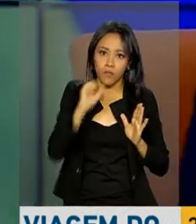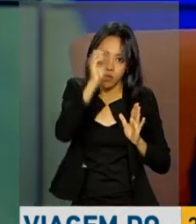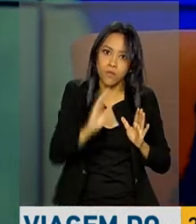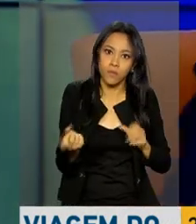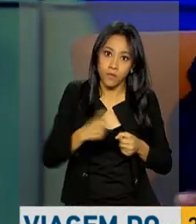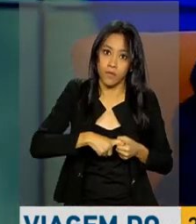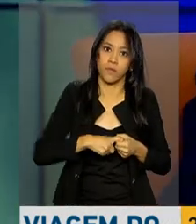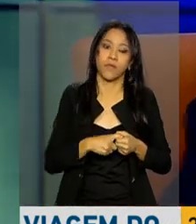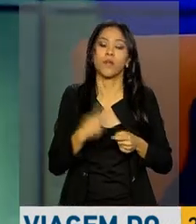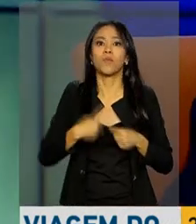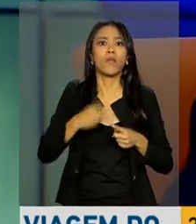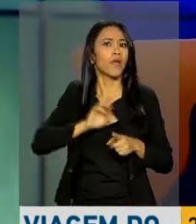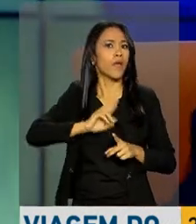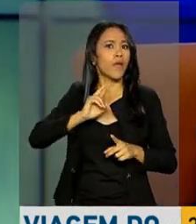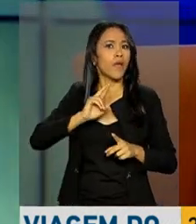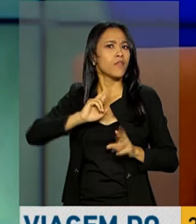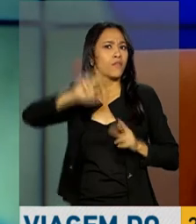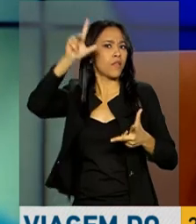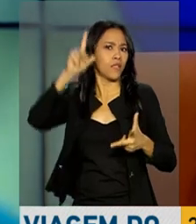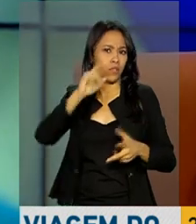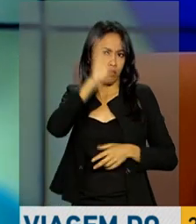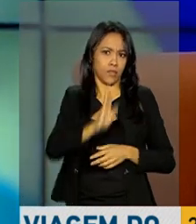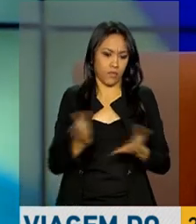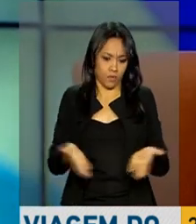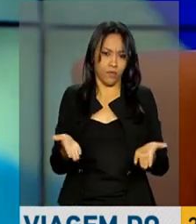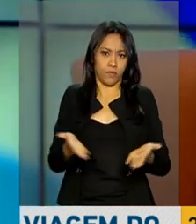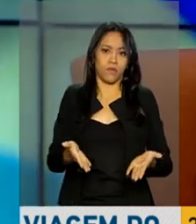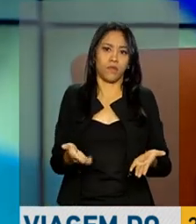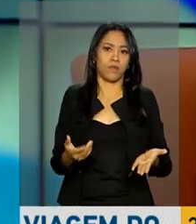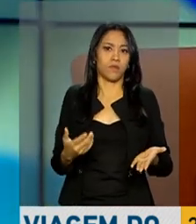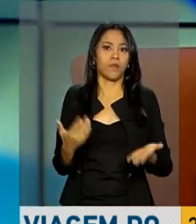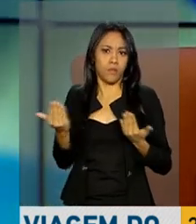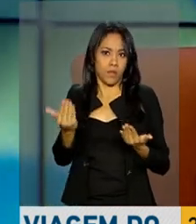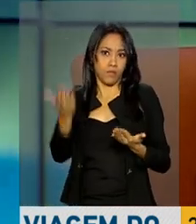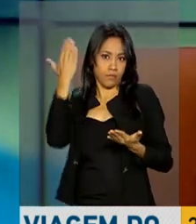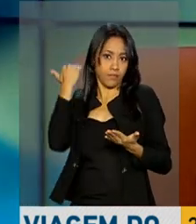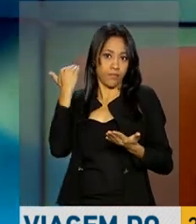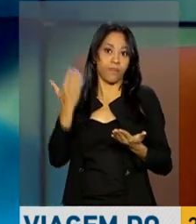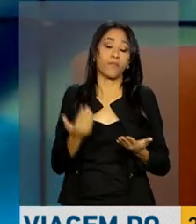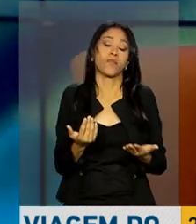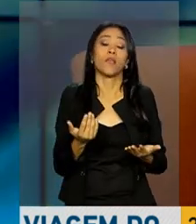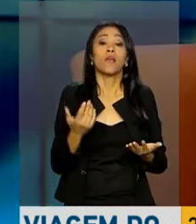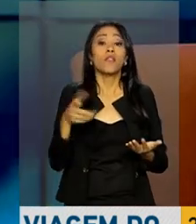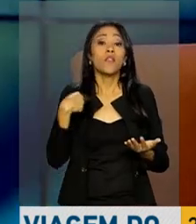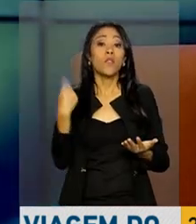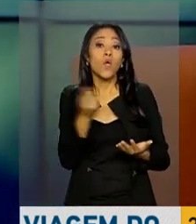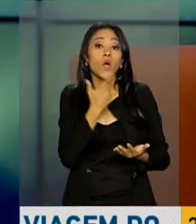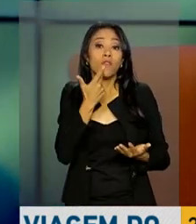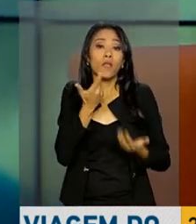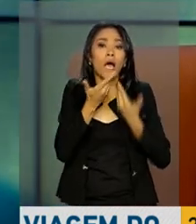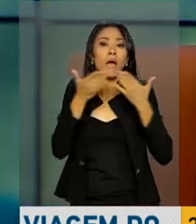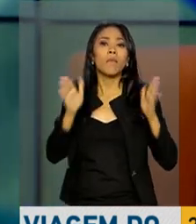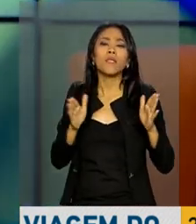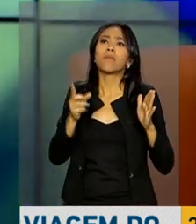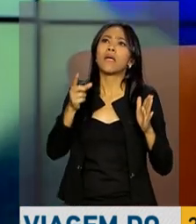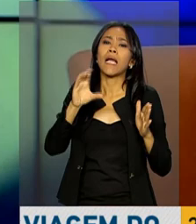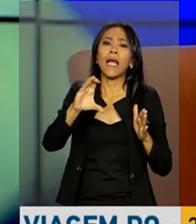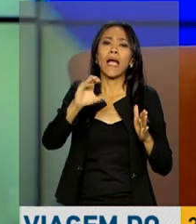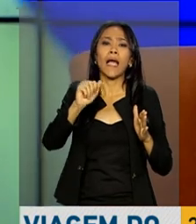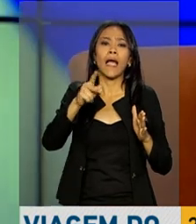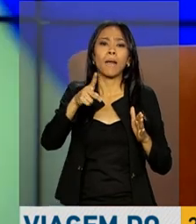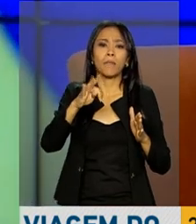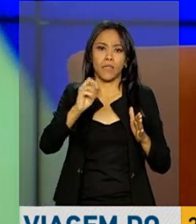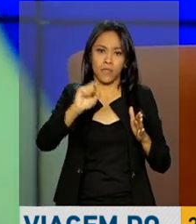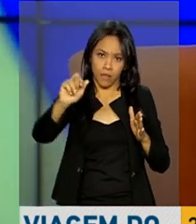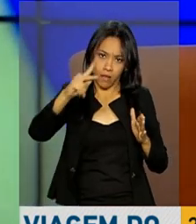porque agora é um outro Brasil, não é? Então, quando eu digo isso, eu digo nós estamos abertos para o capital naturalmente